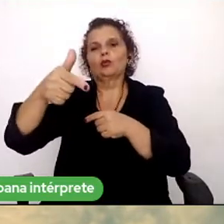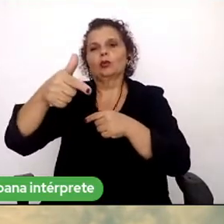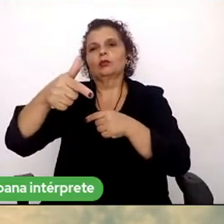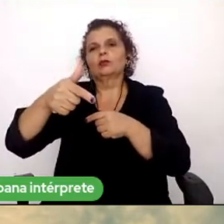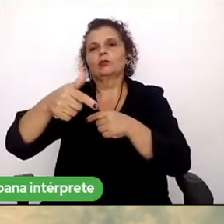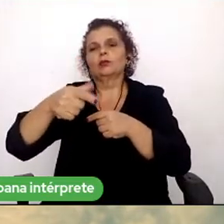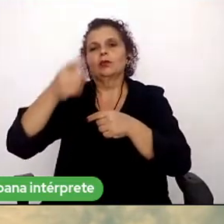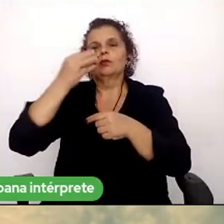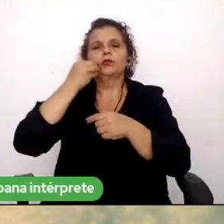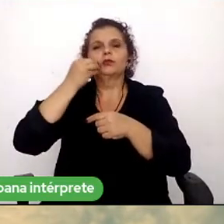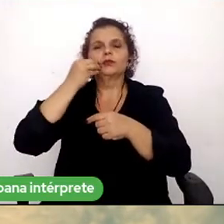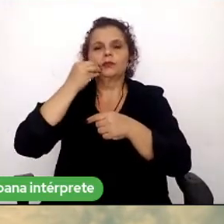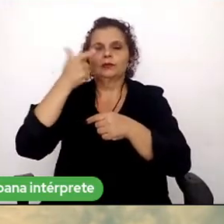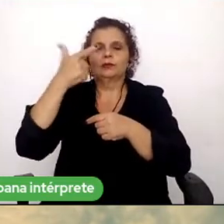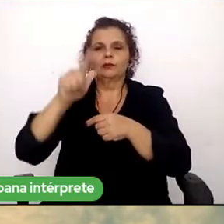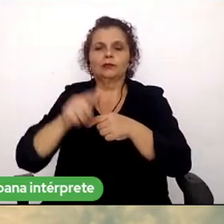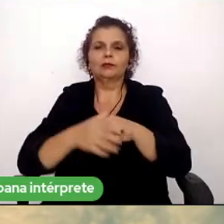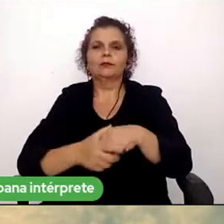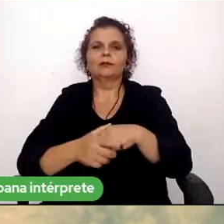possibilidade, né?